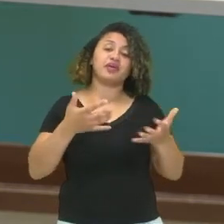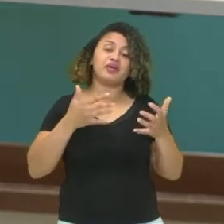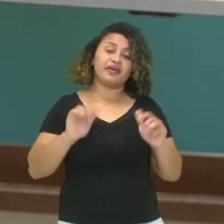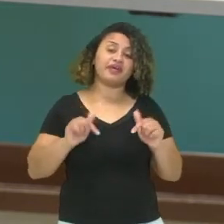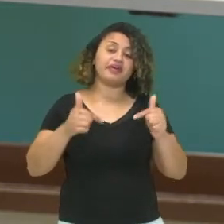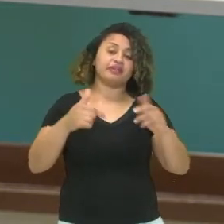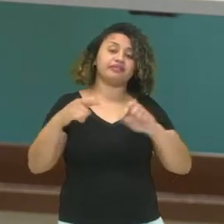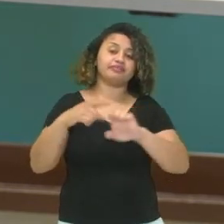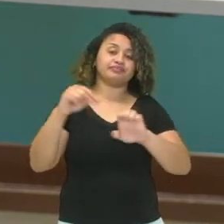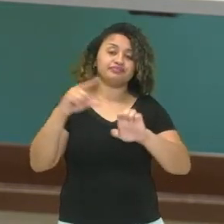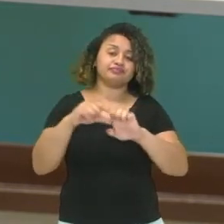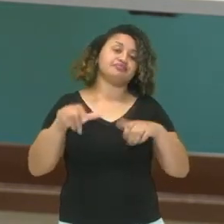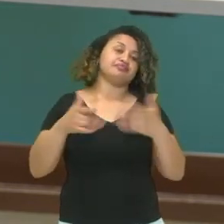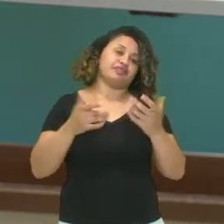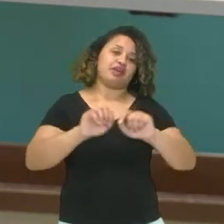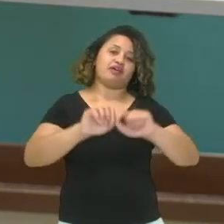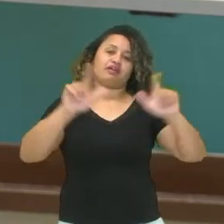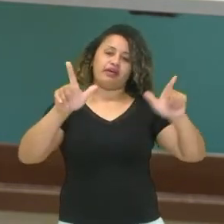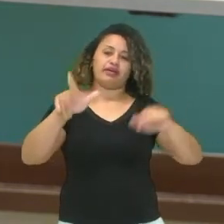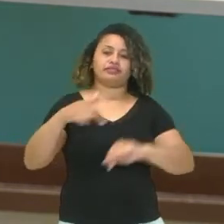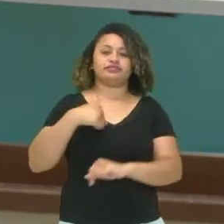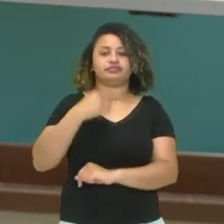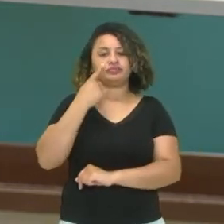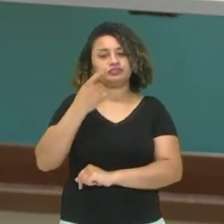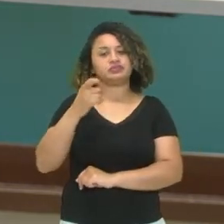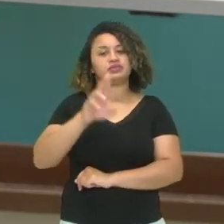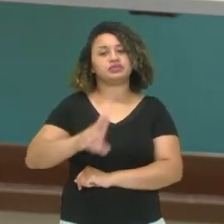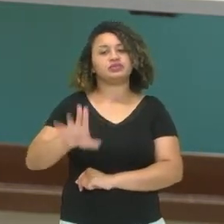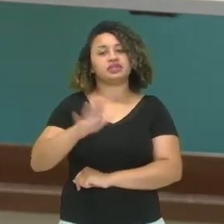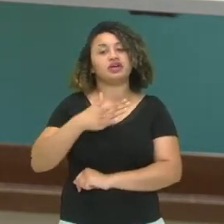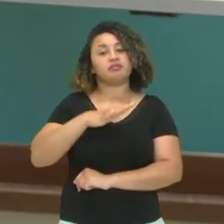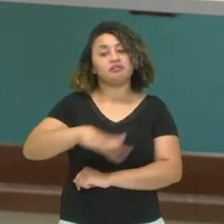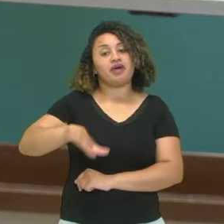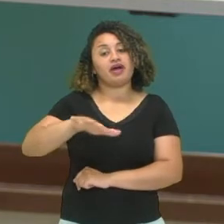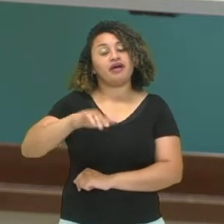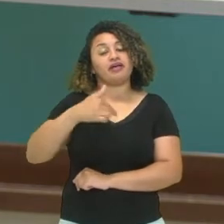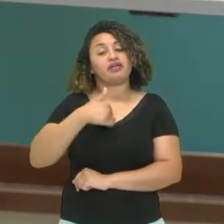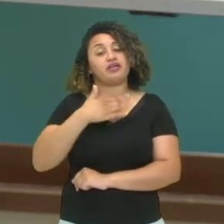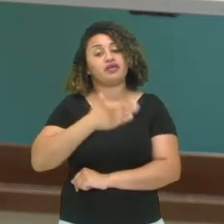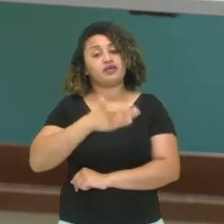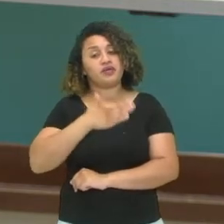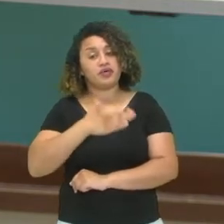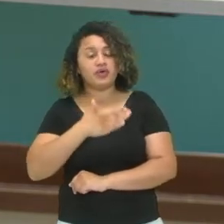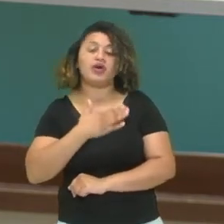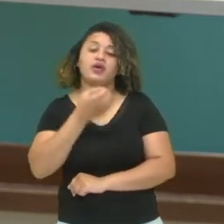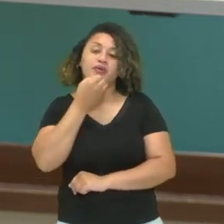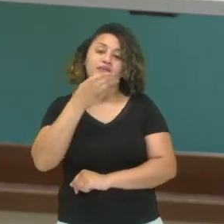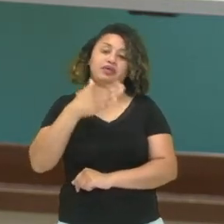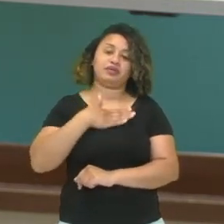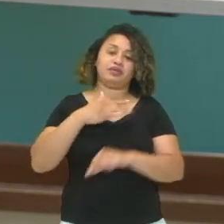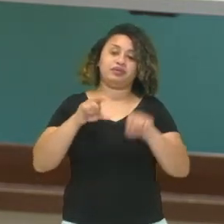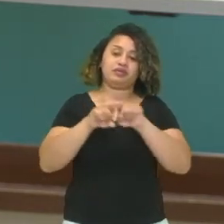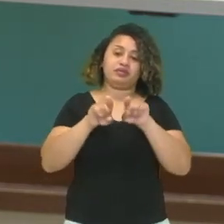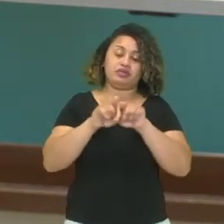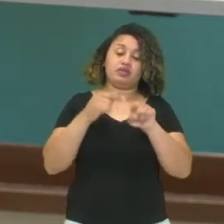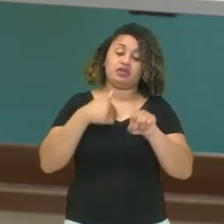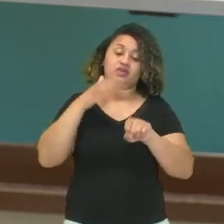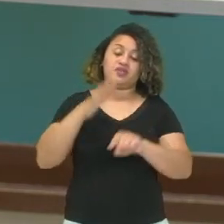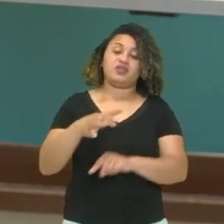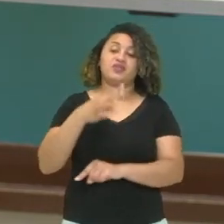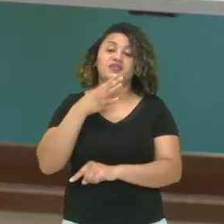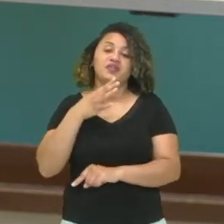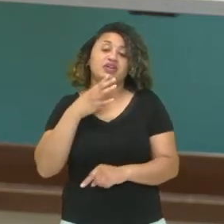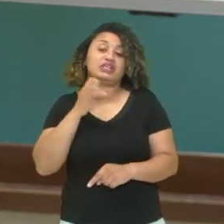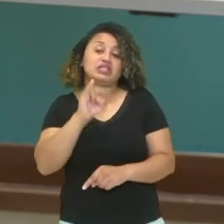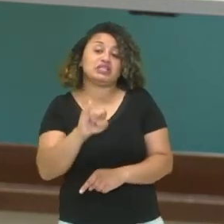empreender? Obviamente seria interessante eu usar uma área que eu goste, que me faça muito bem e que eu já conheça. Se eu não conheço direito